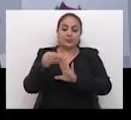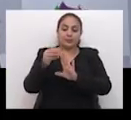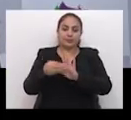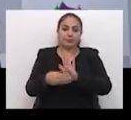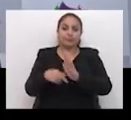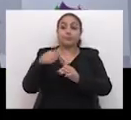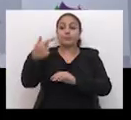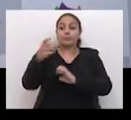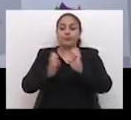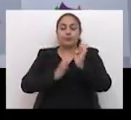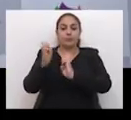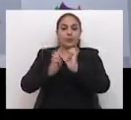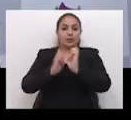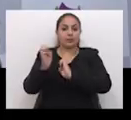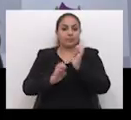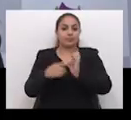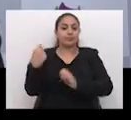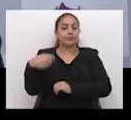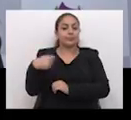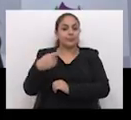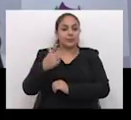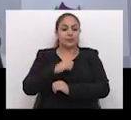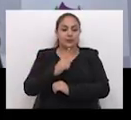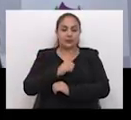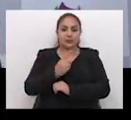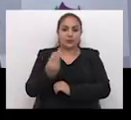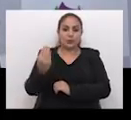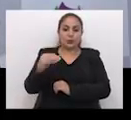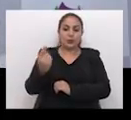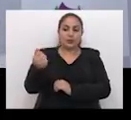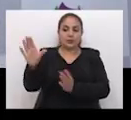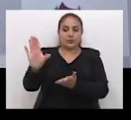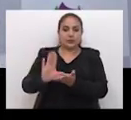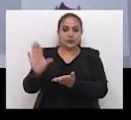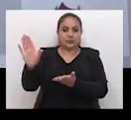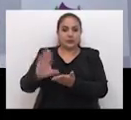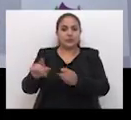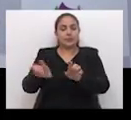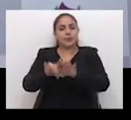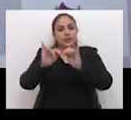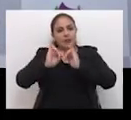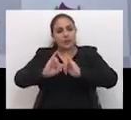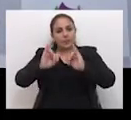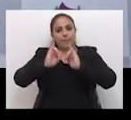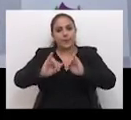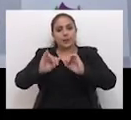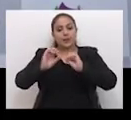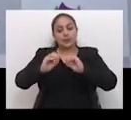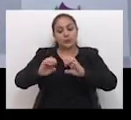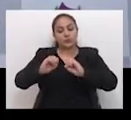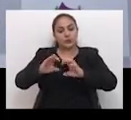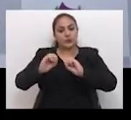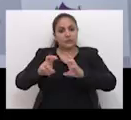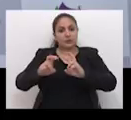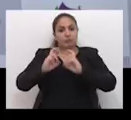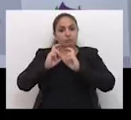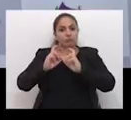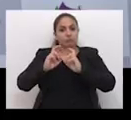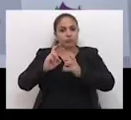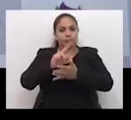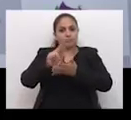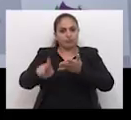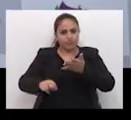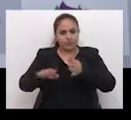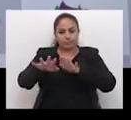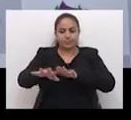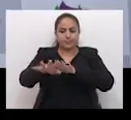emenda que prevê que a próxima empresa terá que aplicar recursos e efetuar campanhas de educação no trânsito,